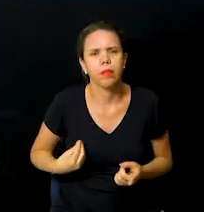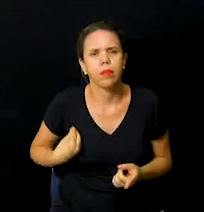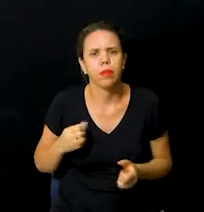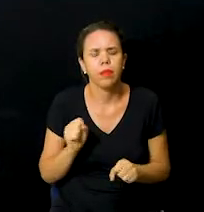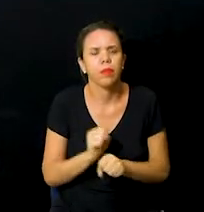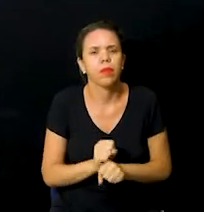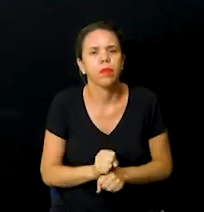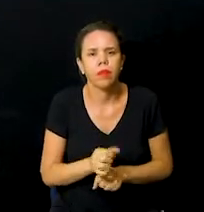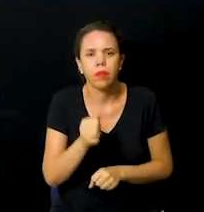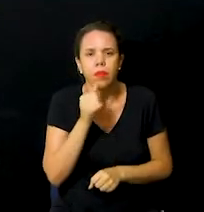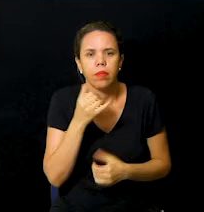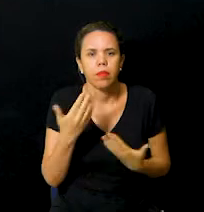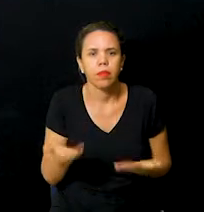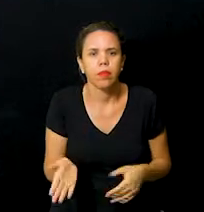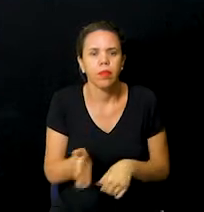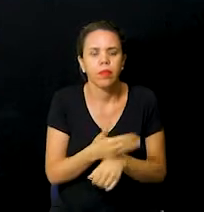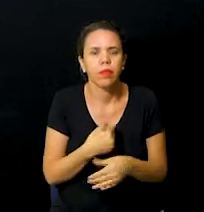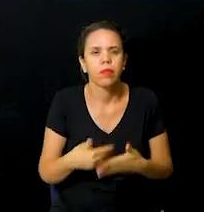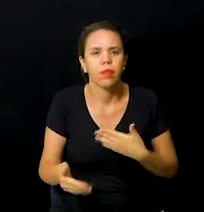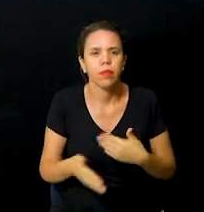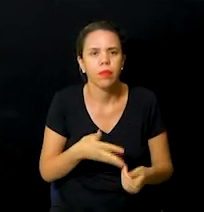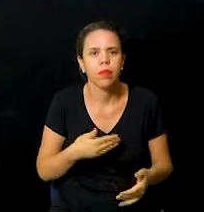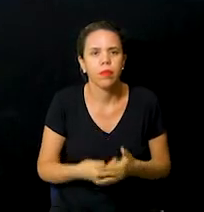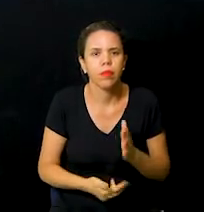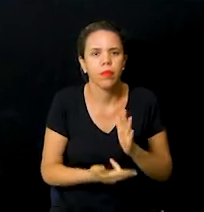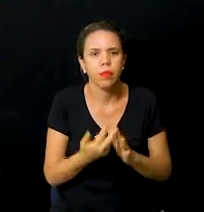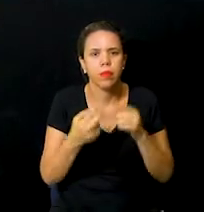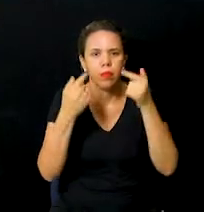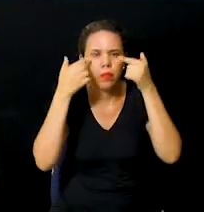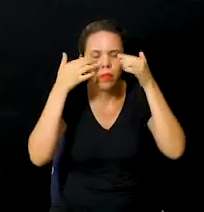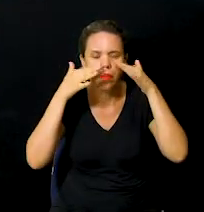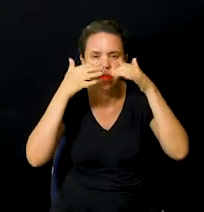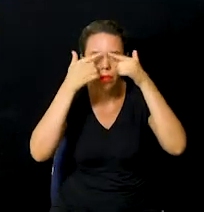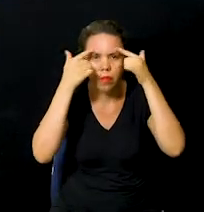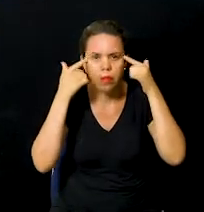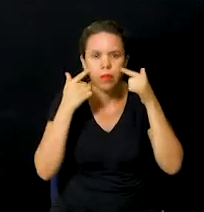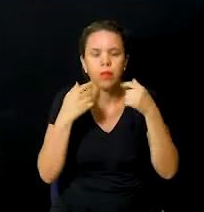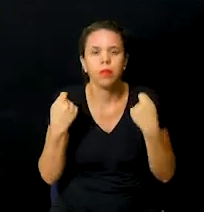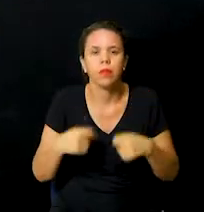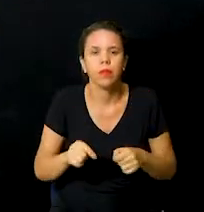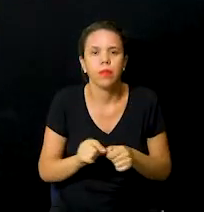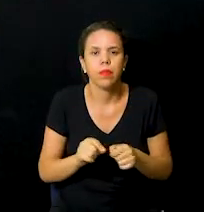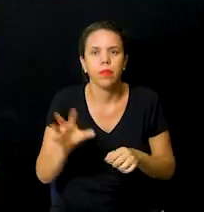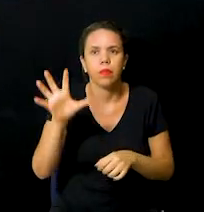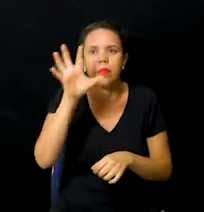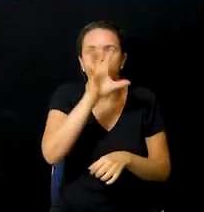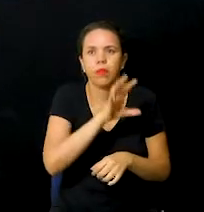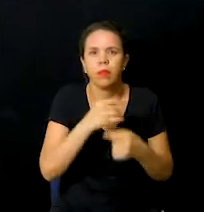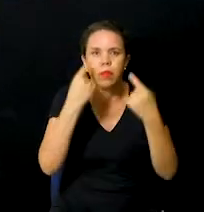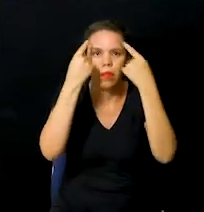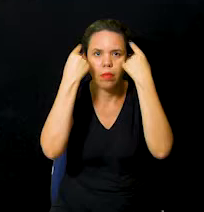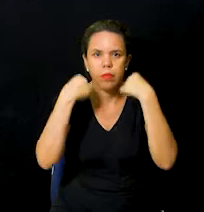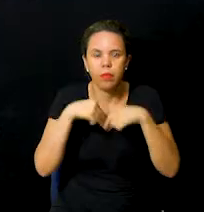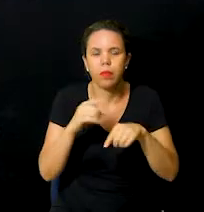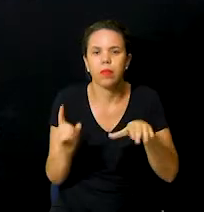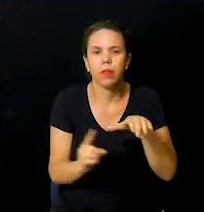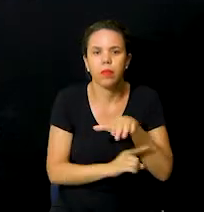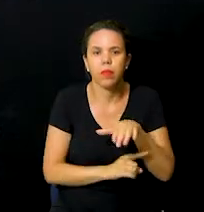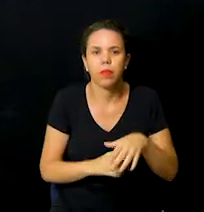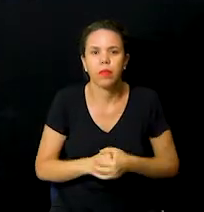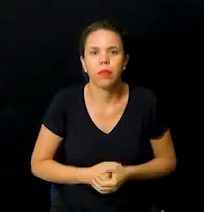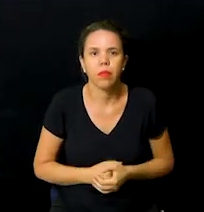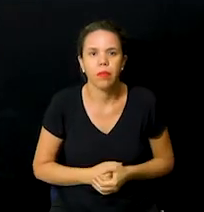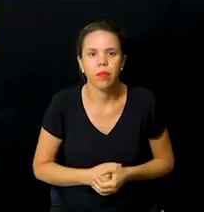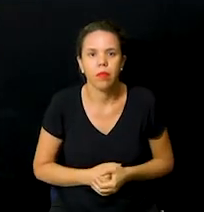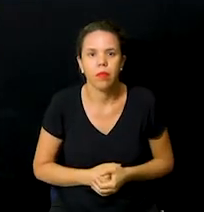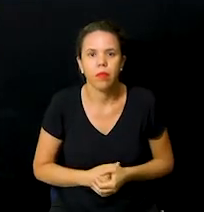espera. Porém, antes de qualquer designer de sobrancelhas, é necessário a gente fazer um mapeamento no rosto da cliente, de acordo com